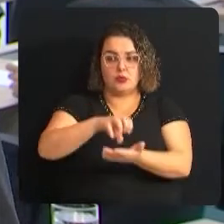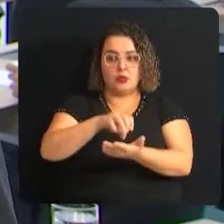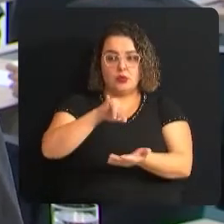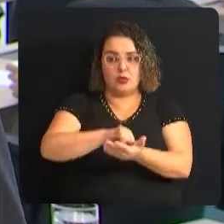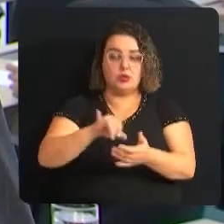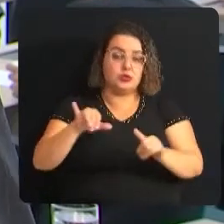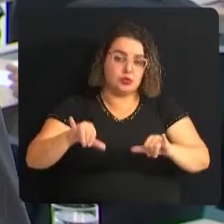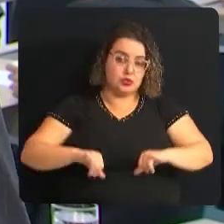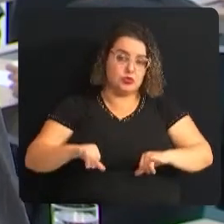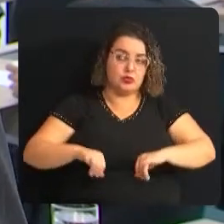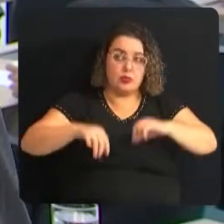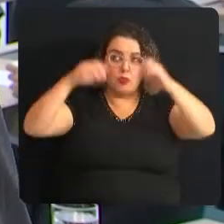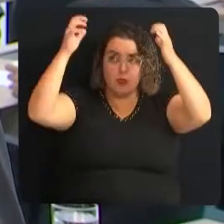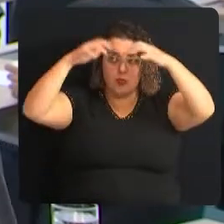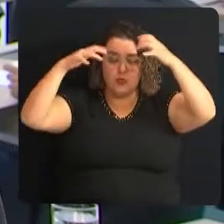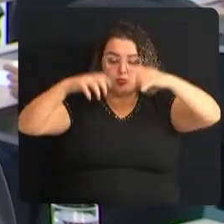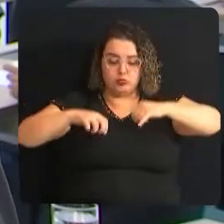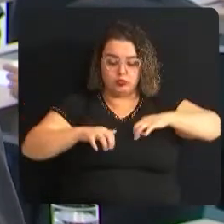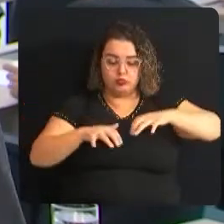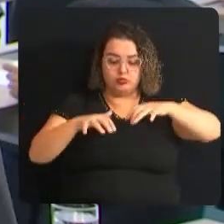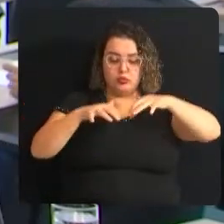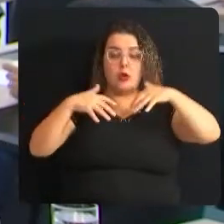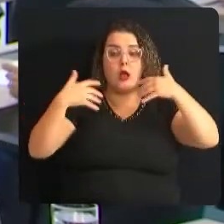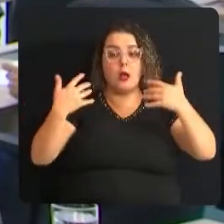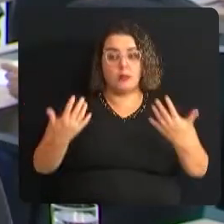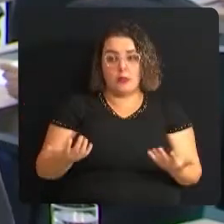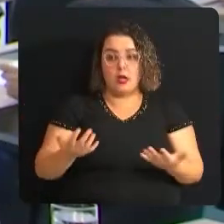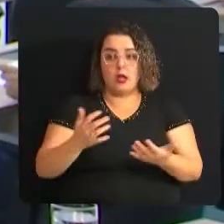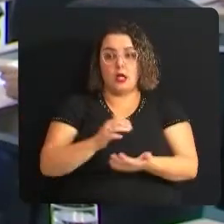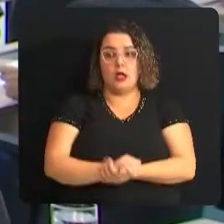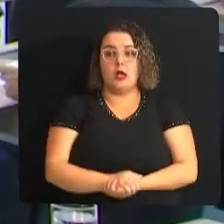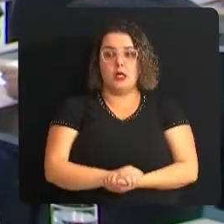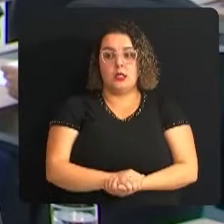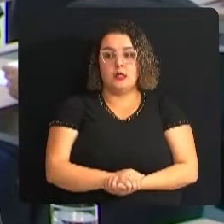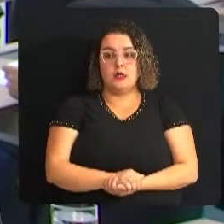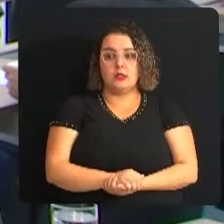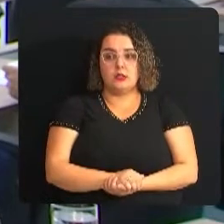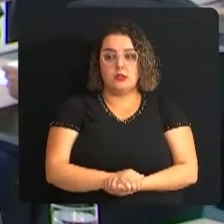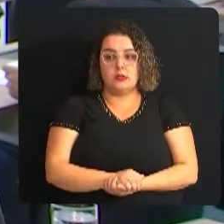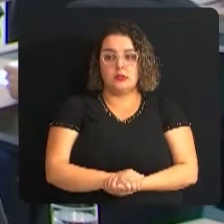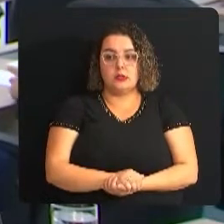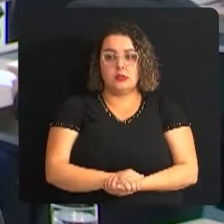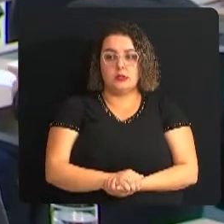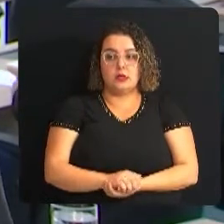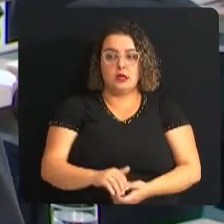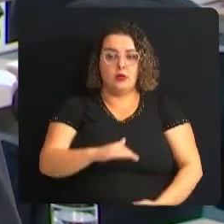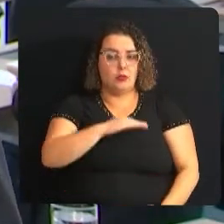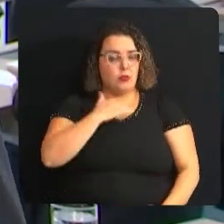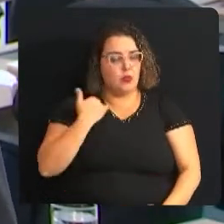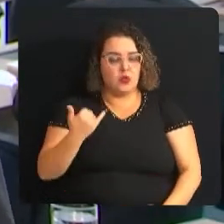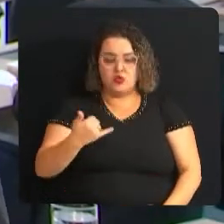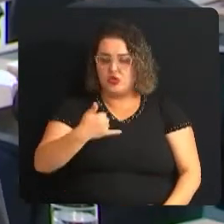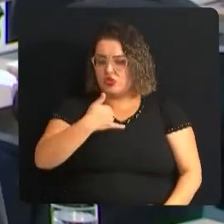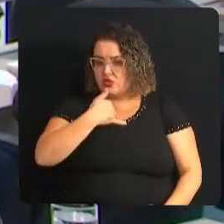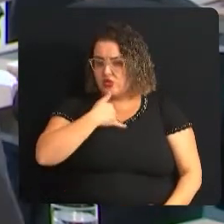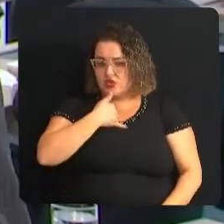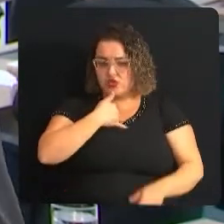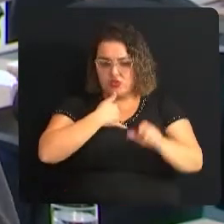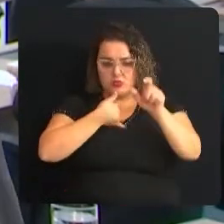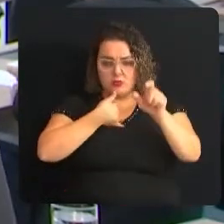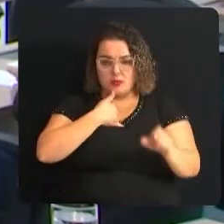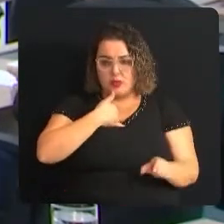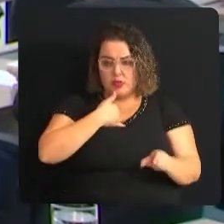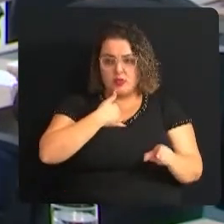que sofrem alagamento. Sobretudo, né, aquela morte lamentável, né, de uma